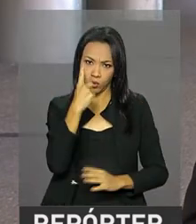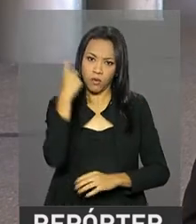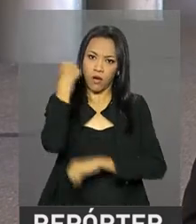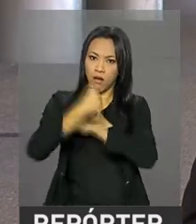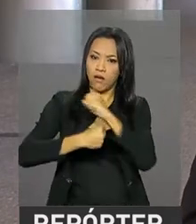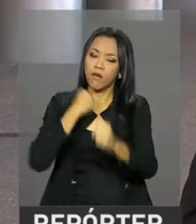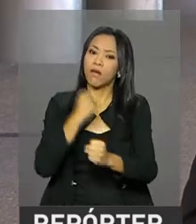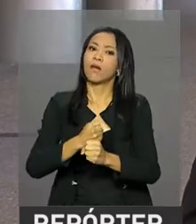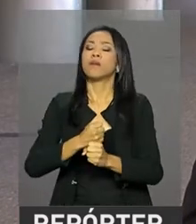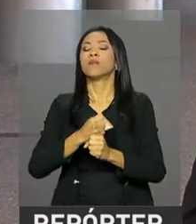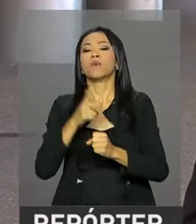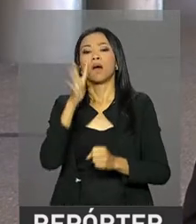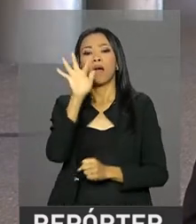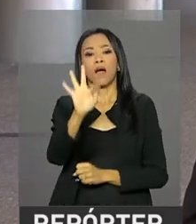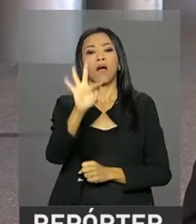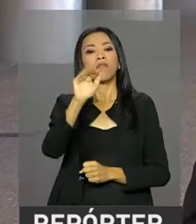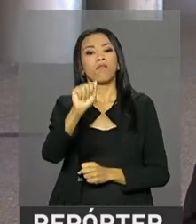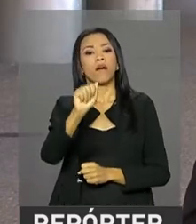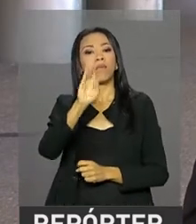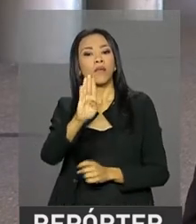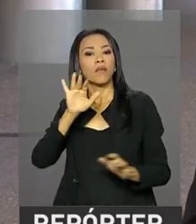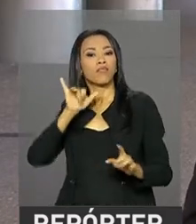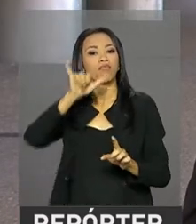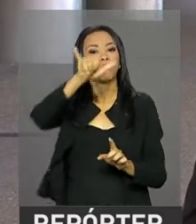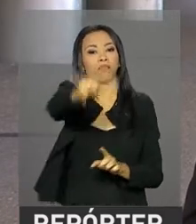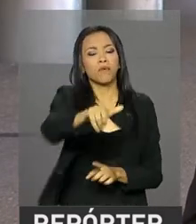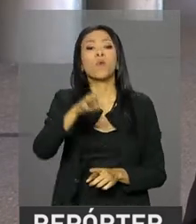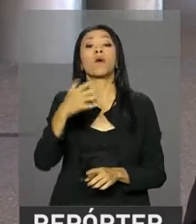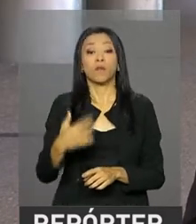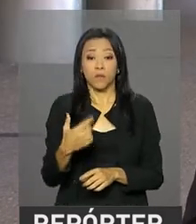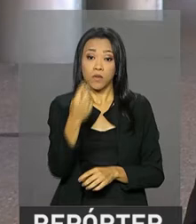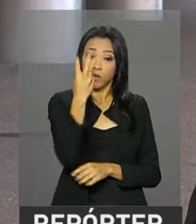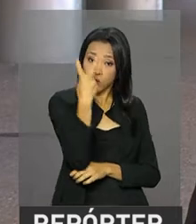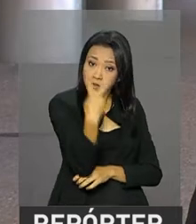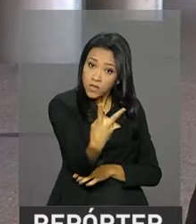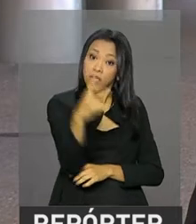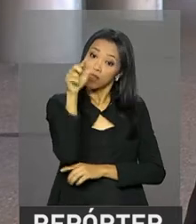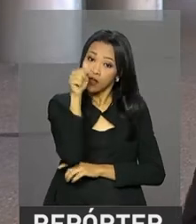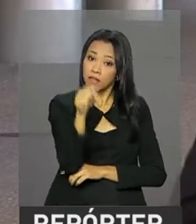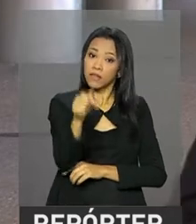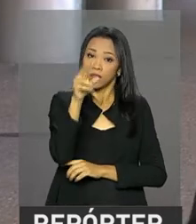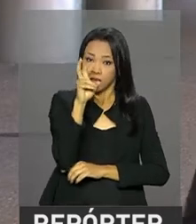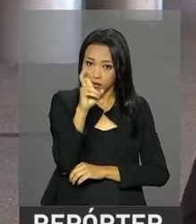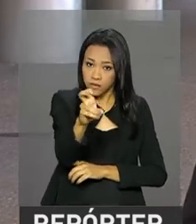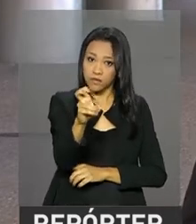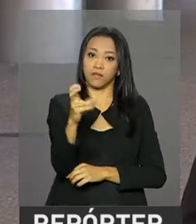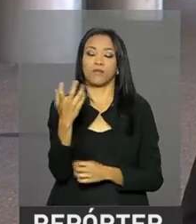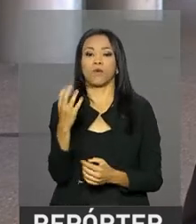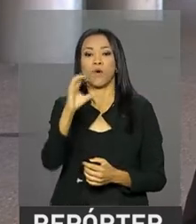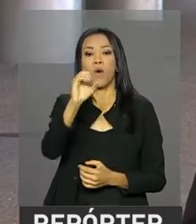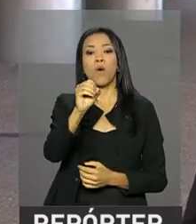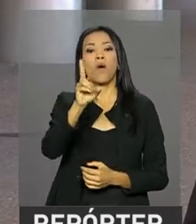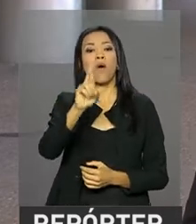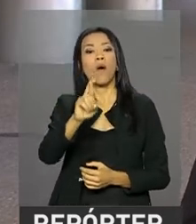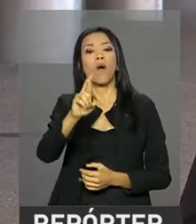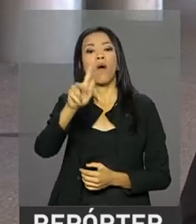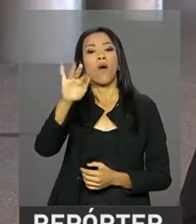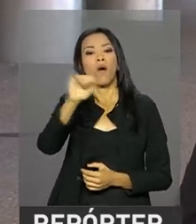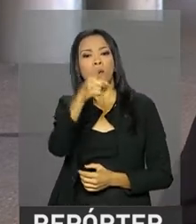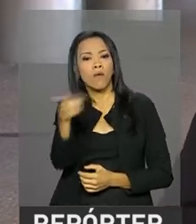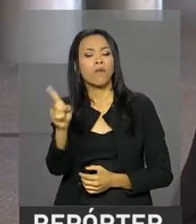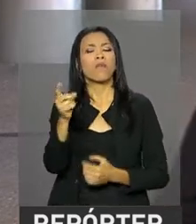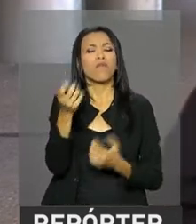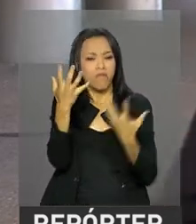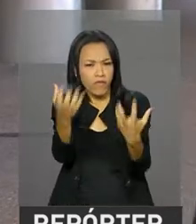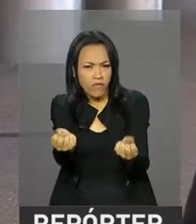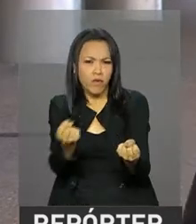realizaram o transporte de 275 órgãos e agora então vamos conhecer a